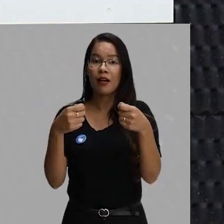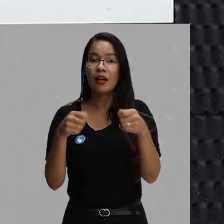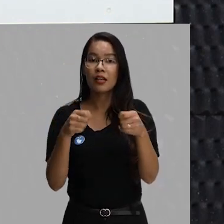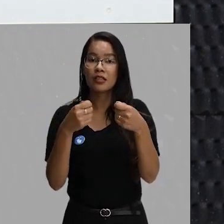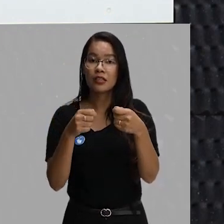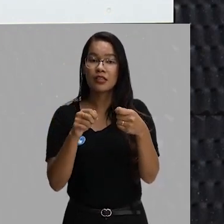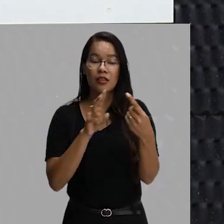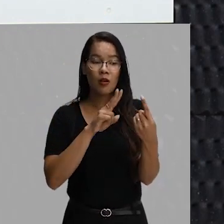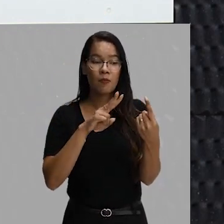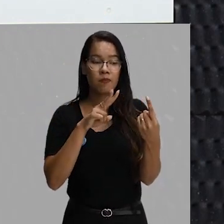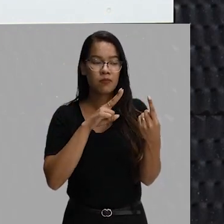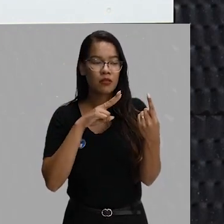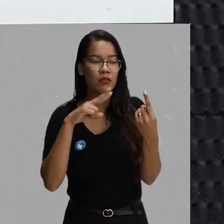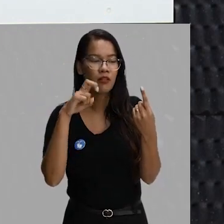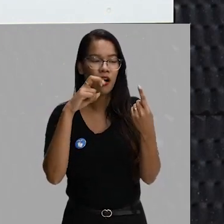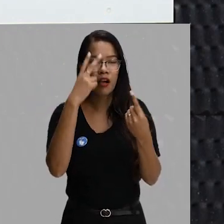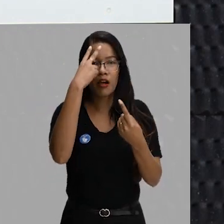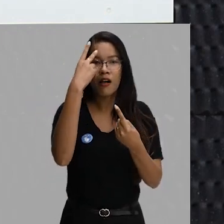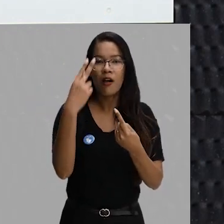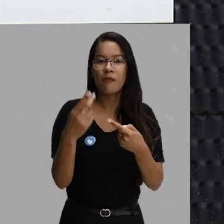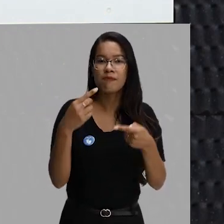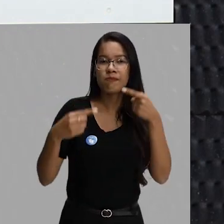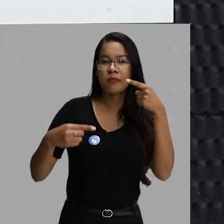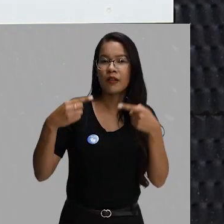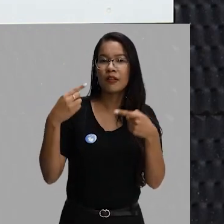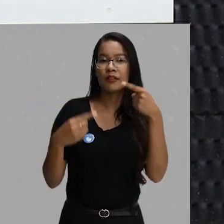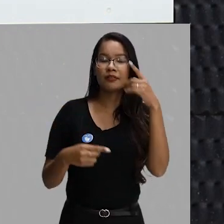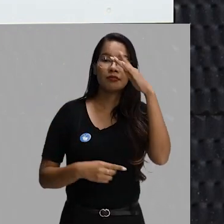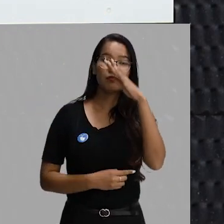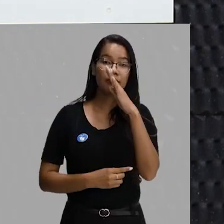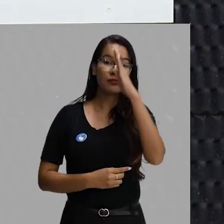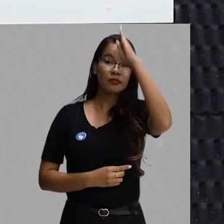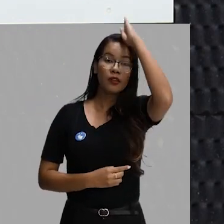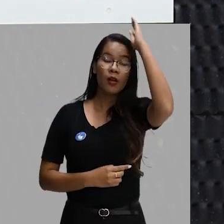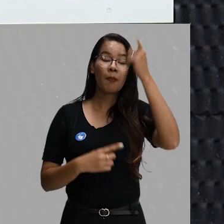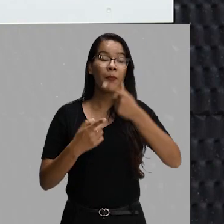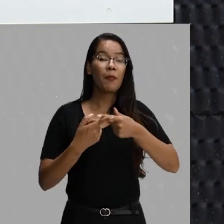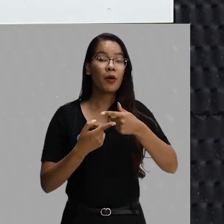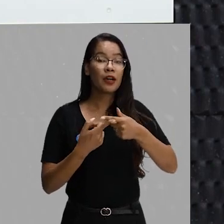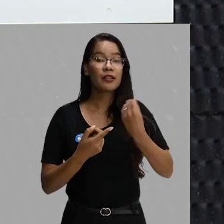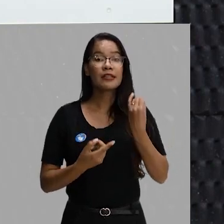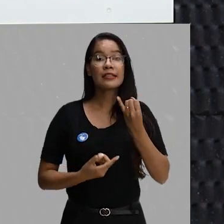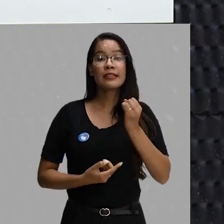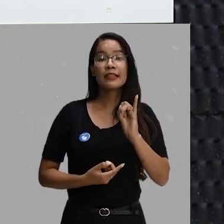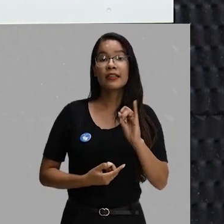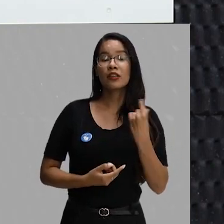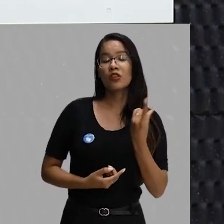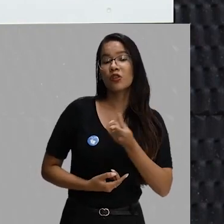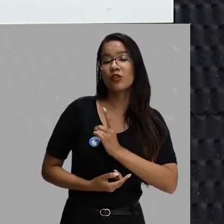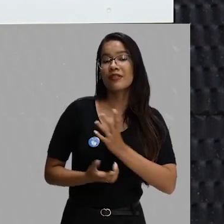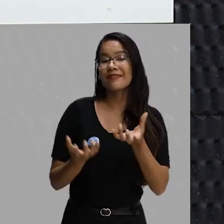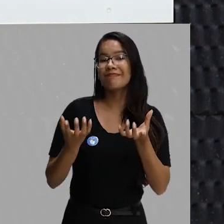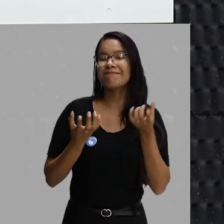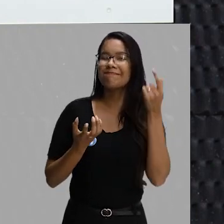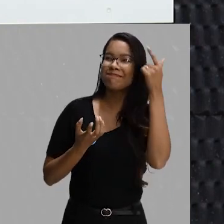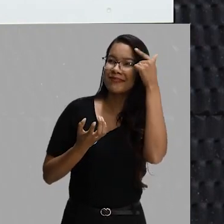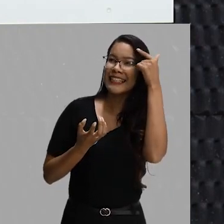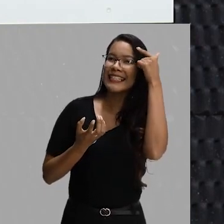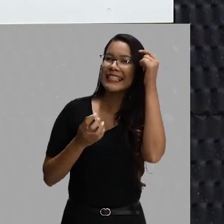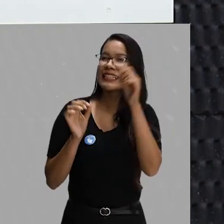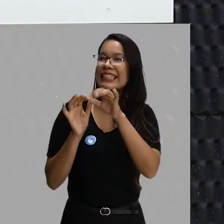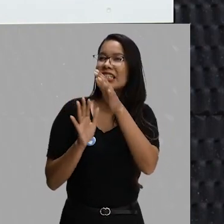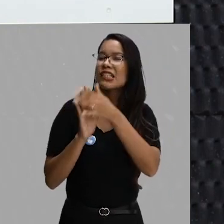a história política romana, porque se nós quisermos pensar a formação